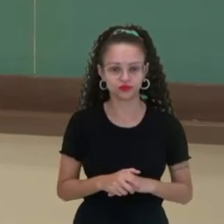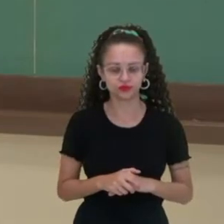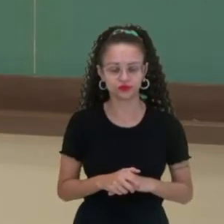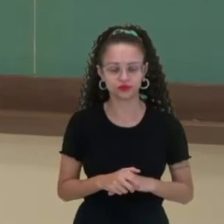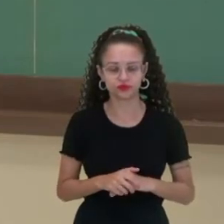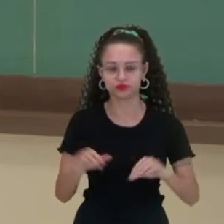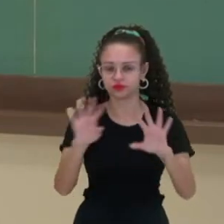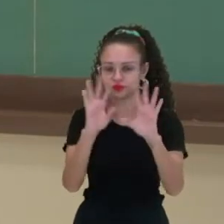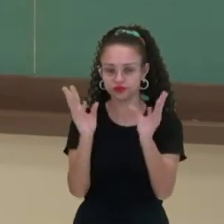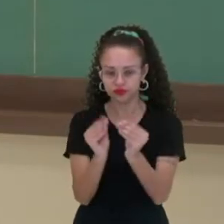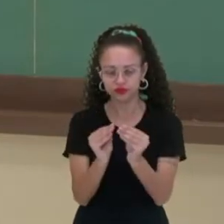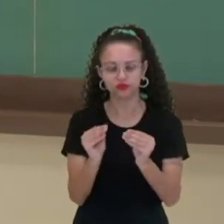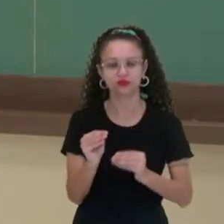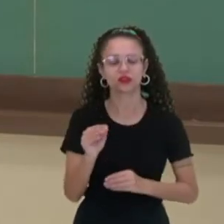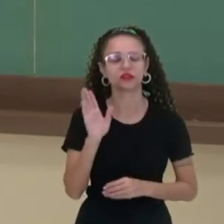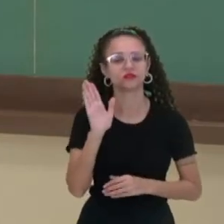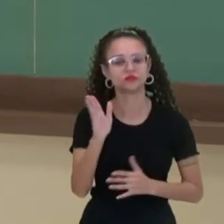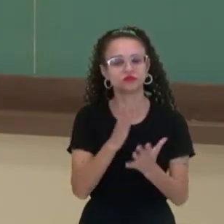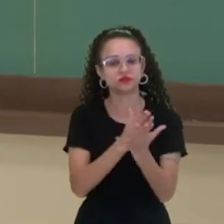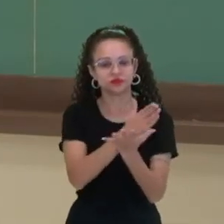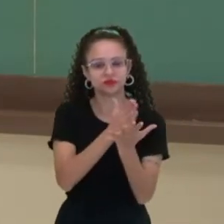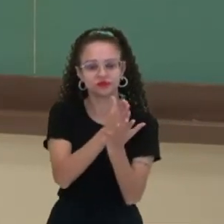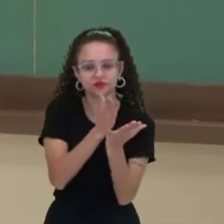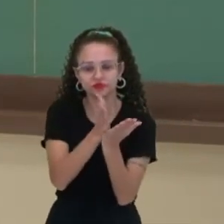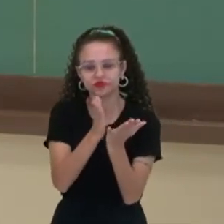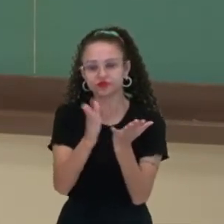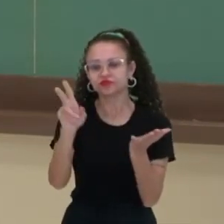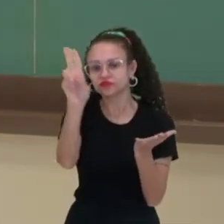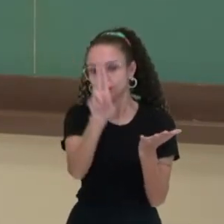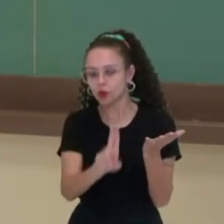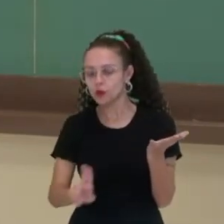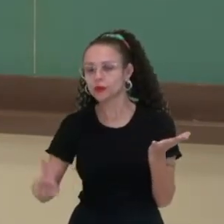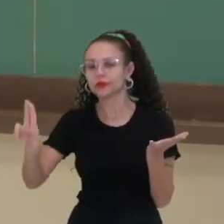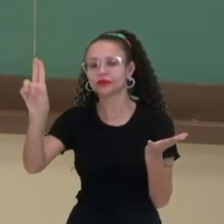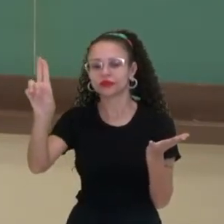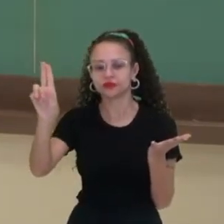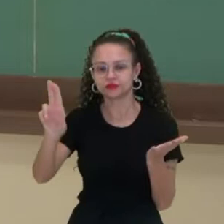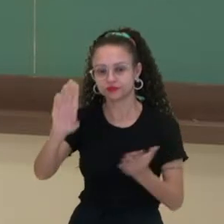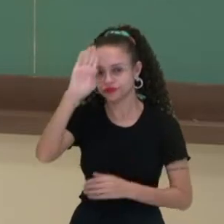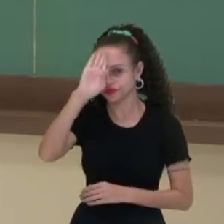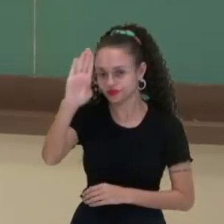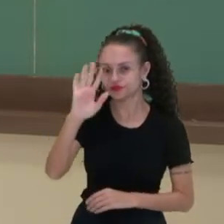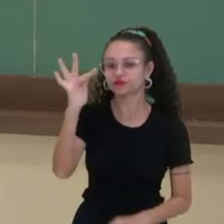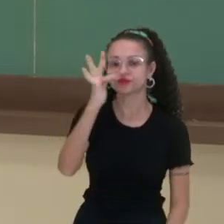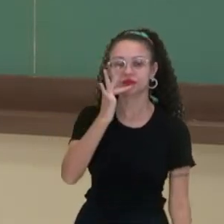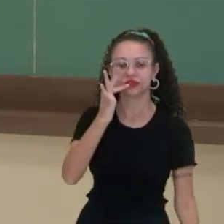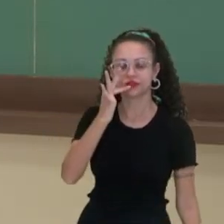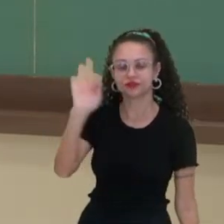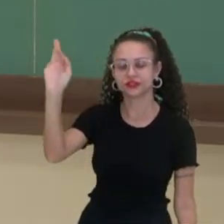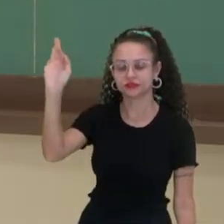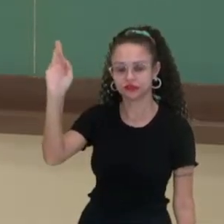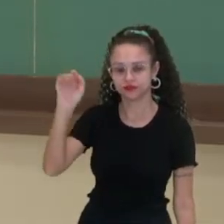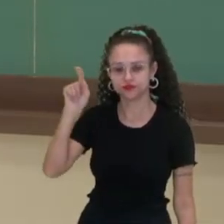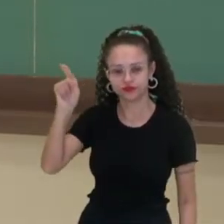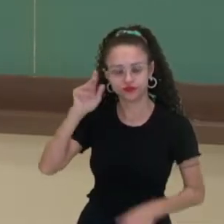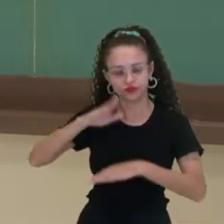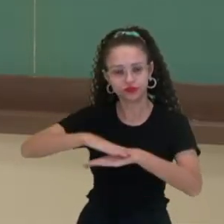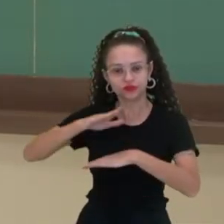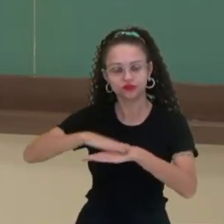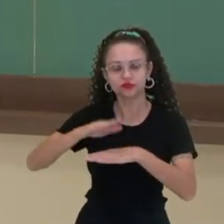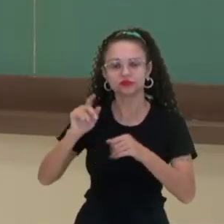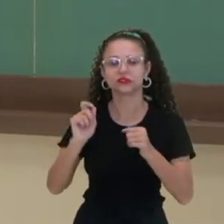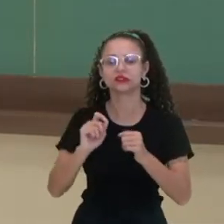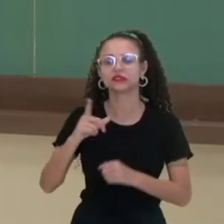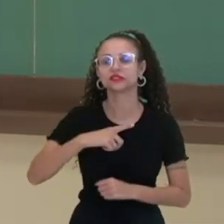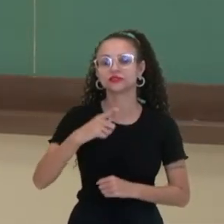Enfim, essas linhas, né, de universidades, principalmente da França, que fazem assim que